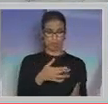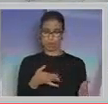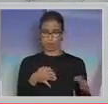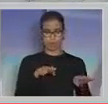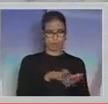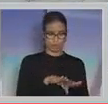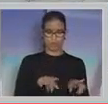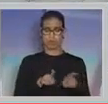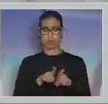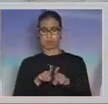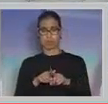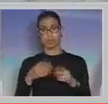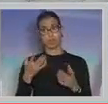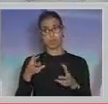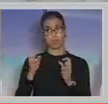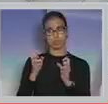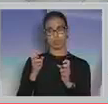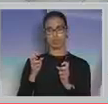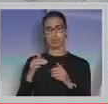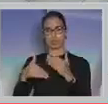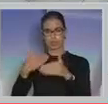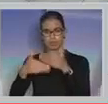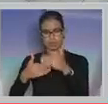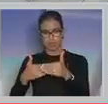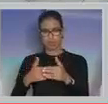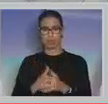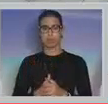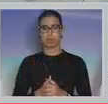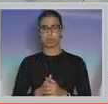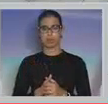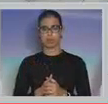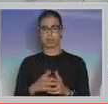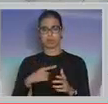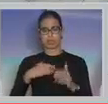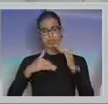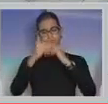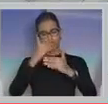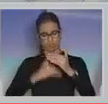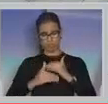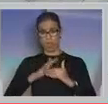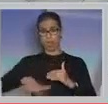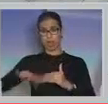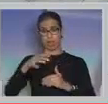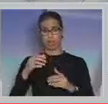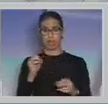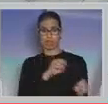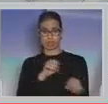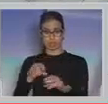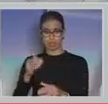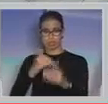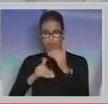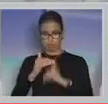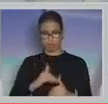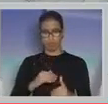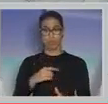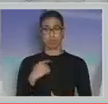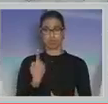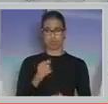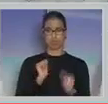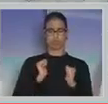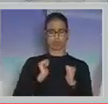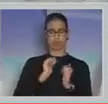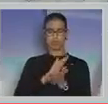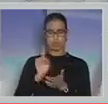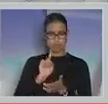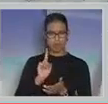feitos pelo governo Dória nós vamos ter de fato um desmonte da Educação Municipal Mas nós vamos reagir só Presidente